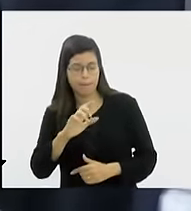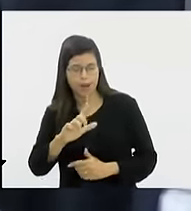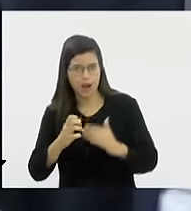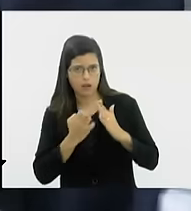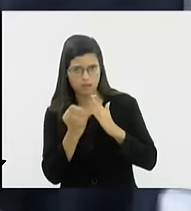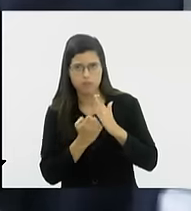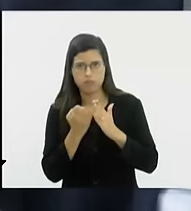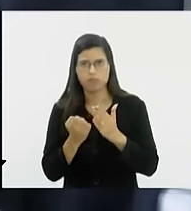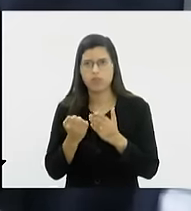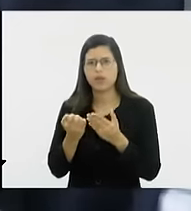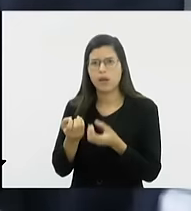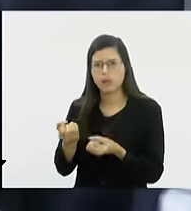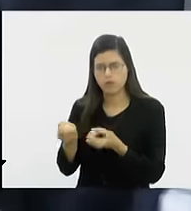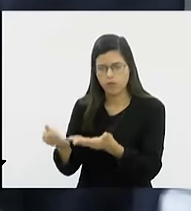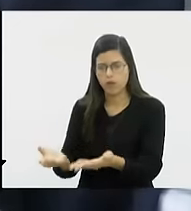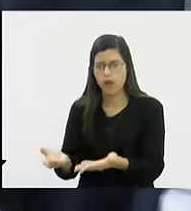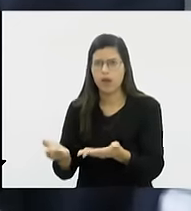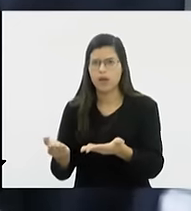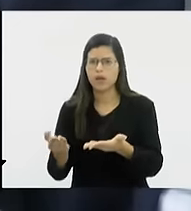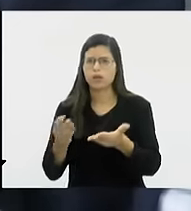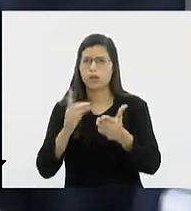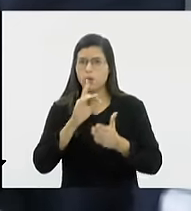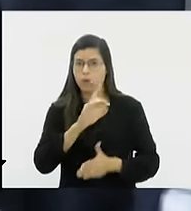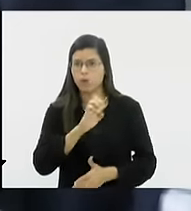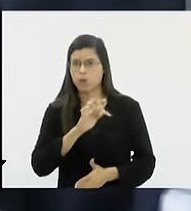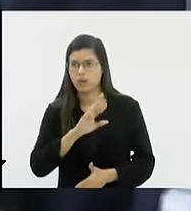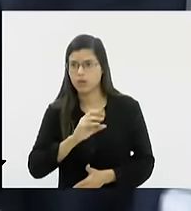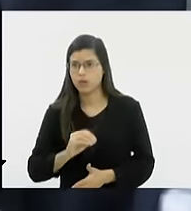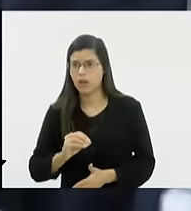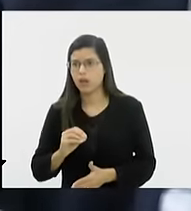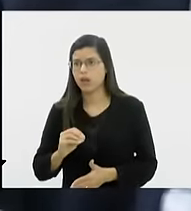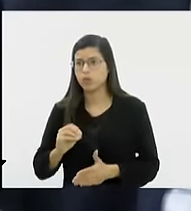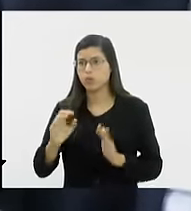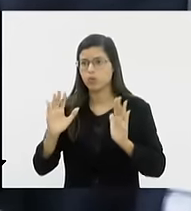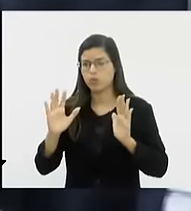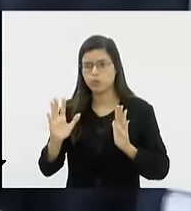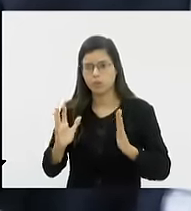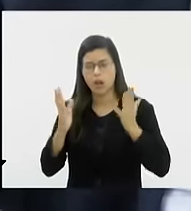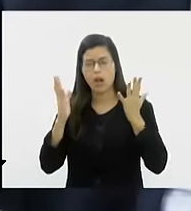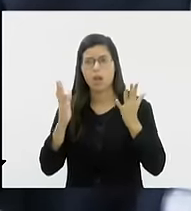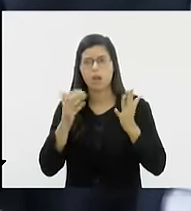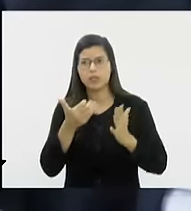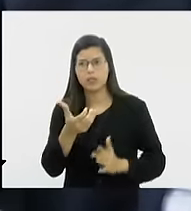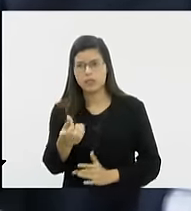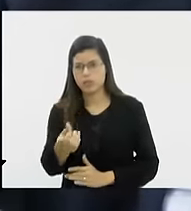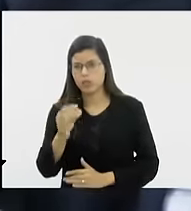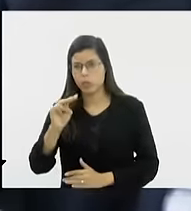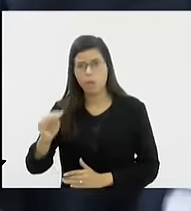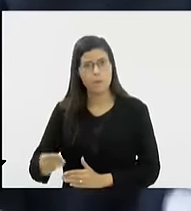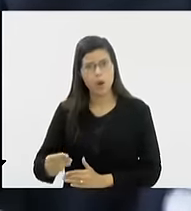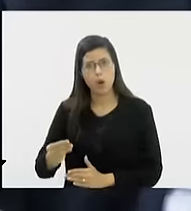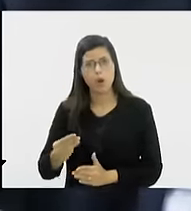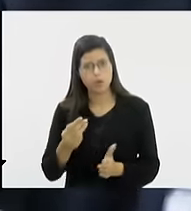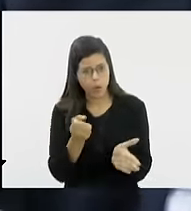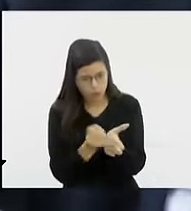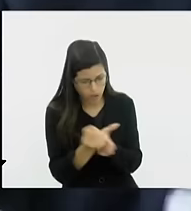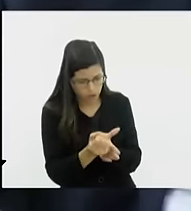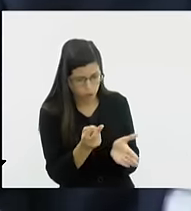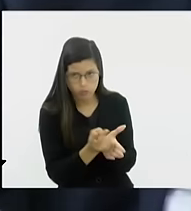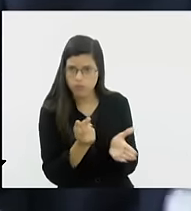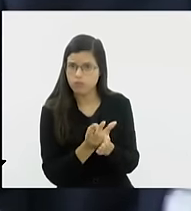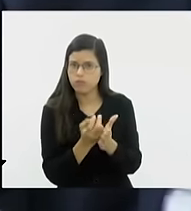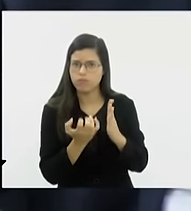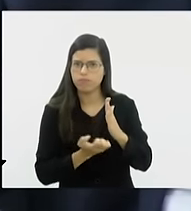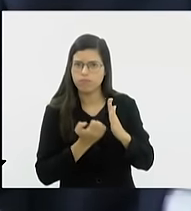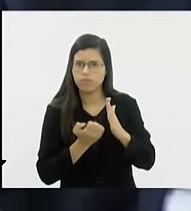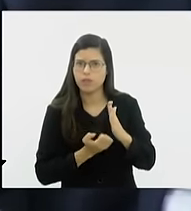o Detro decidiu que seria interessante celebrar um novo contrato na ordem de 16 milhões com a mesma empresa. Essa é a